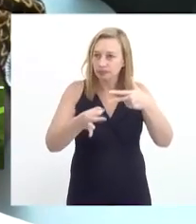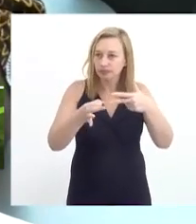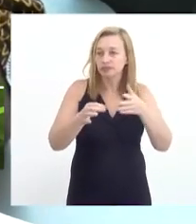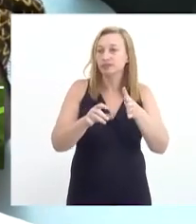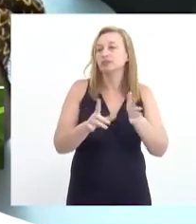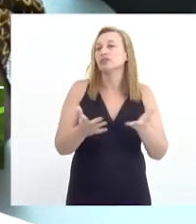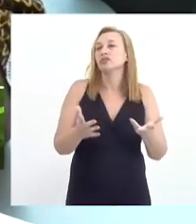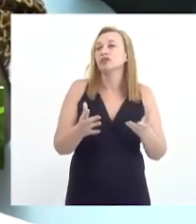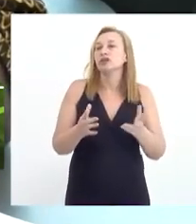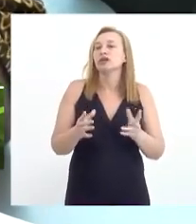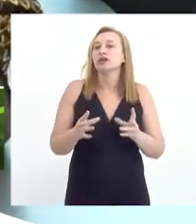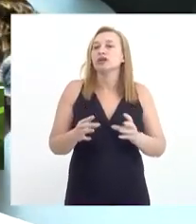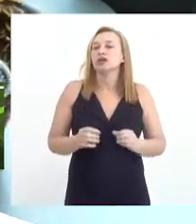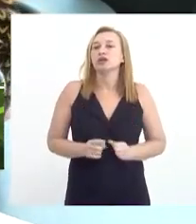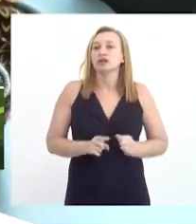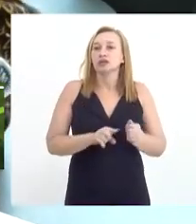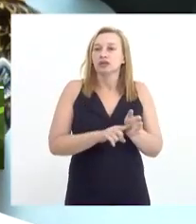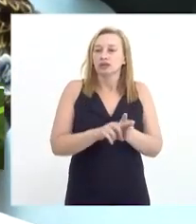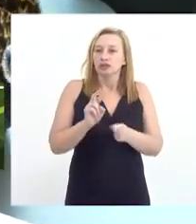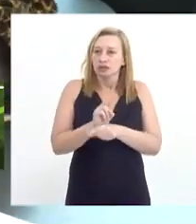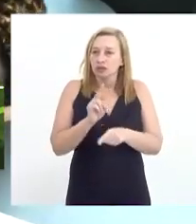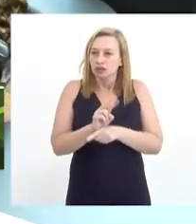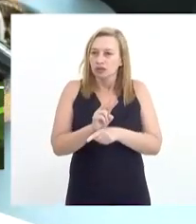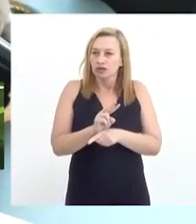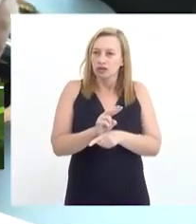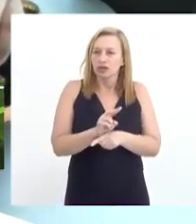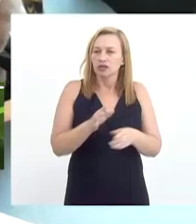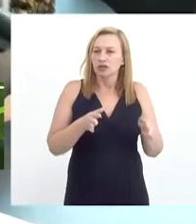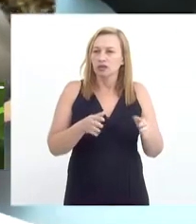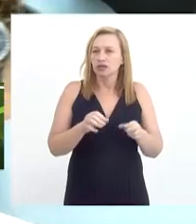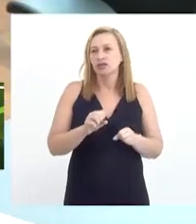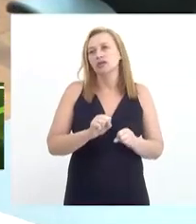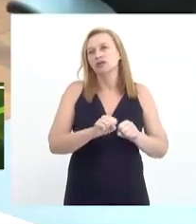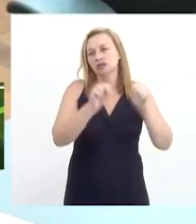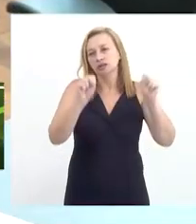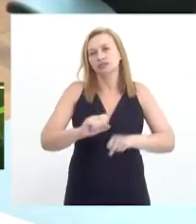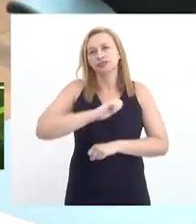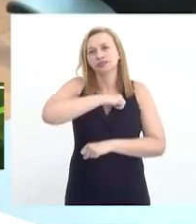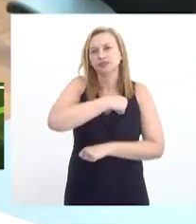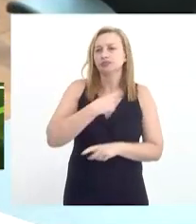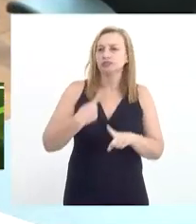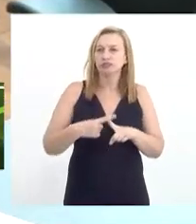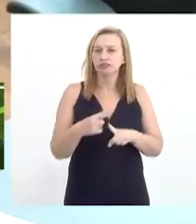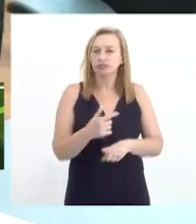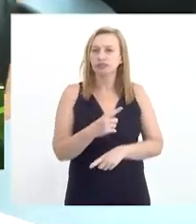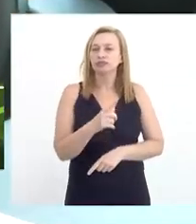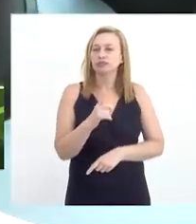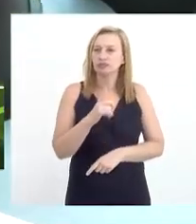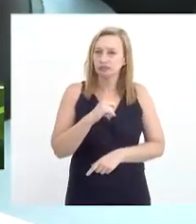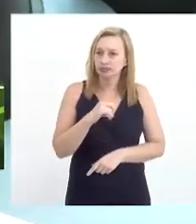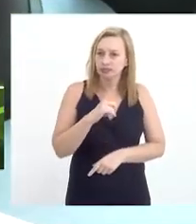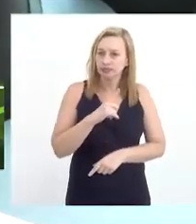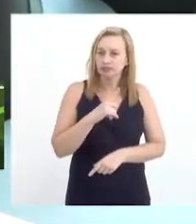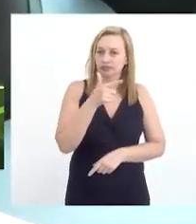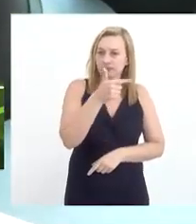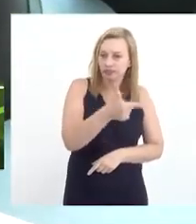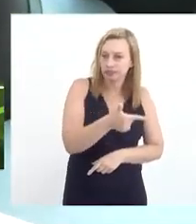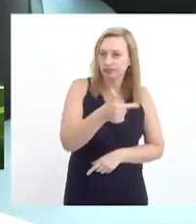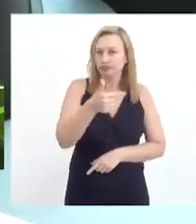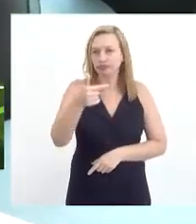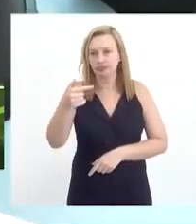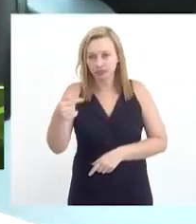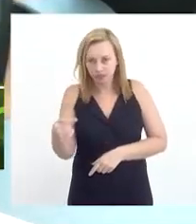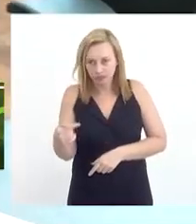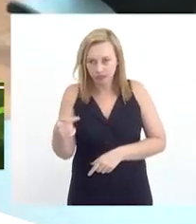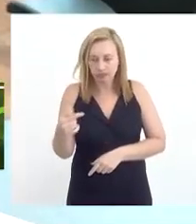Durante A vigência Do regime De recuperação fiscal Porque nós tivemos De 2017